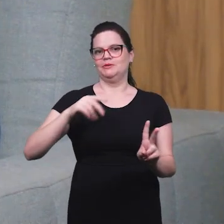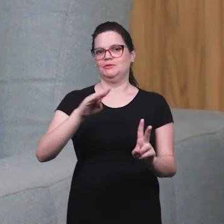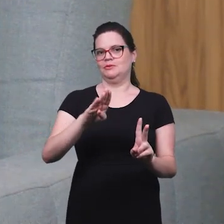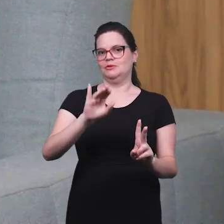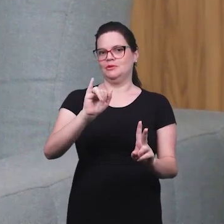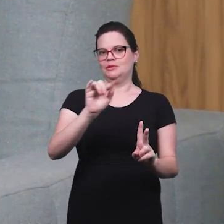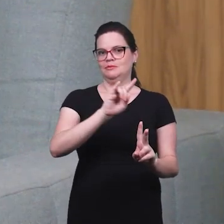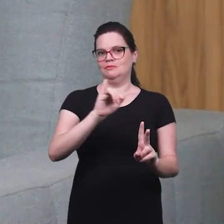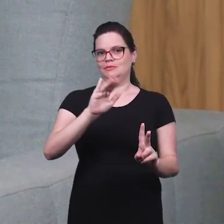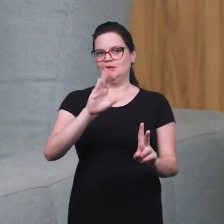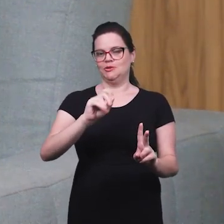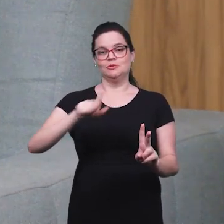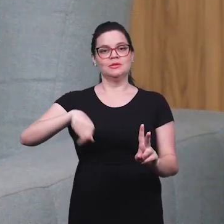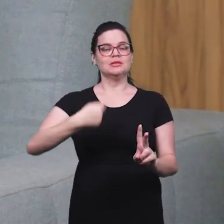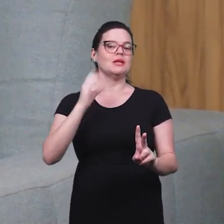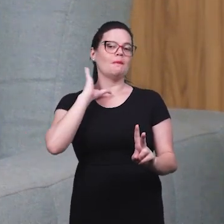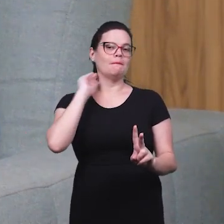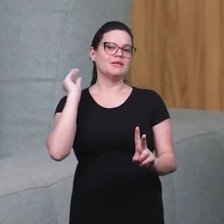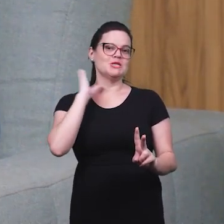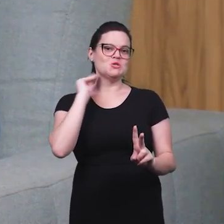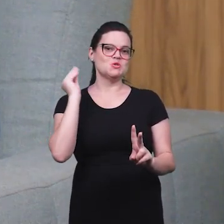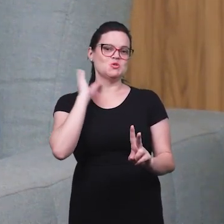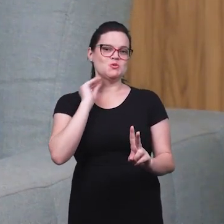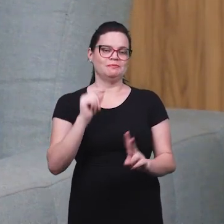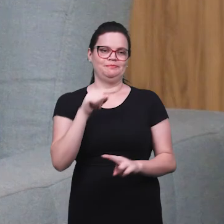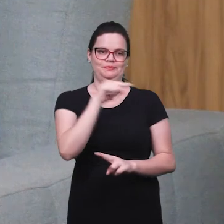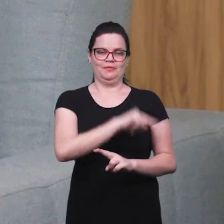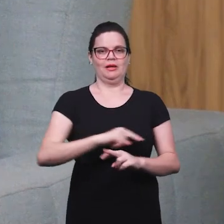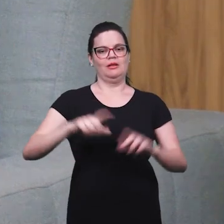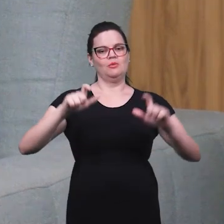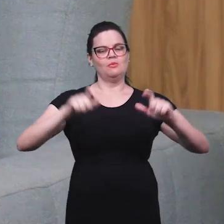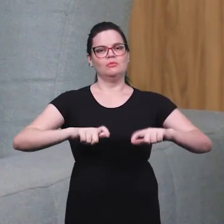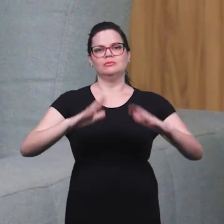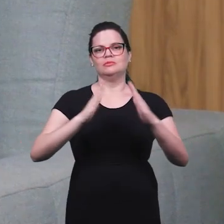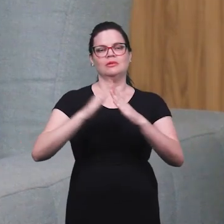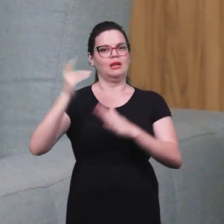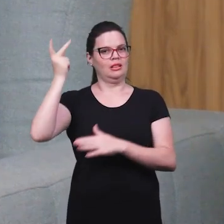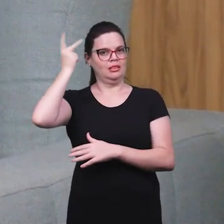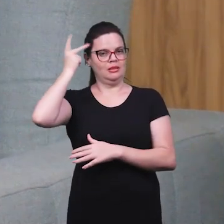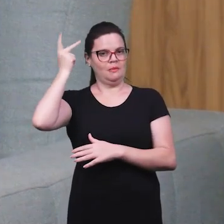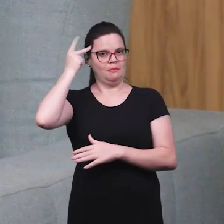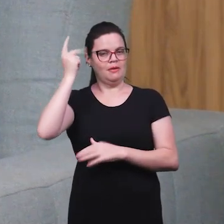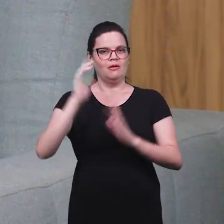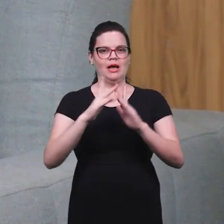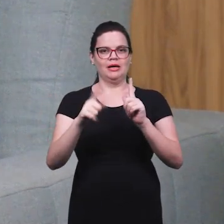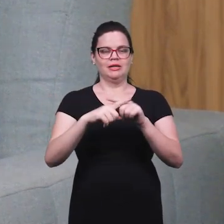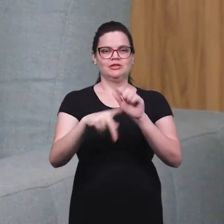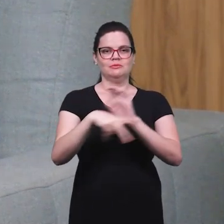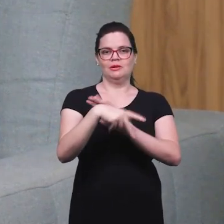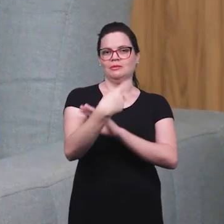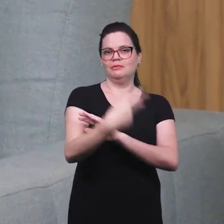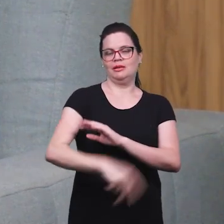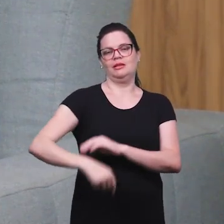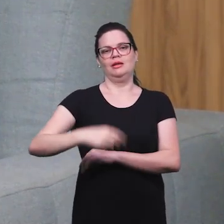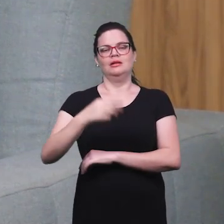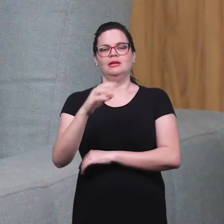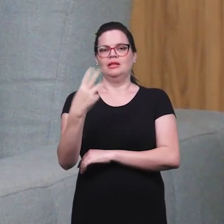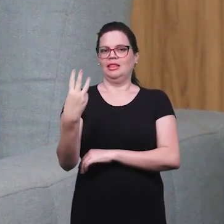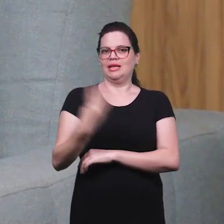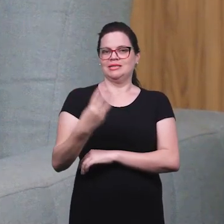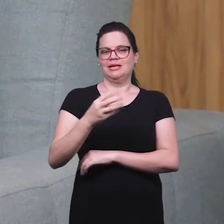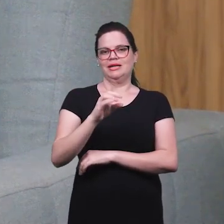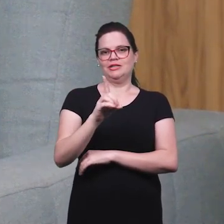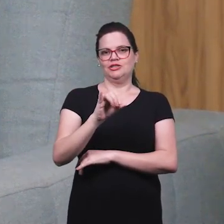Bísio, ele que está na igreja de terceira divisão em São Paulo e